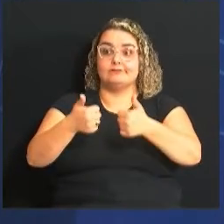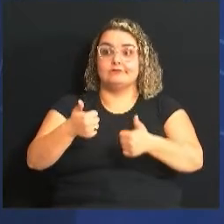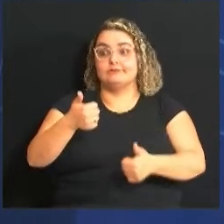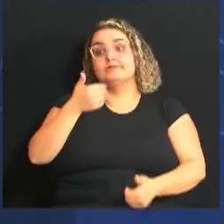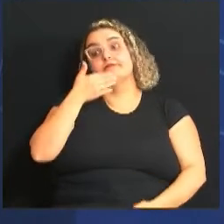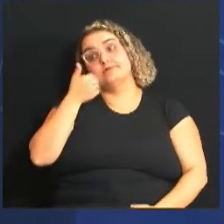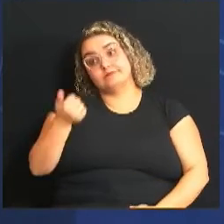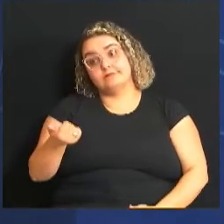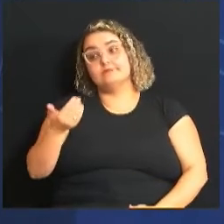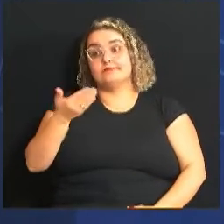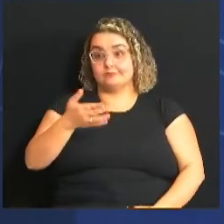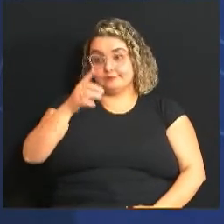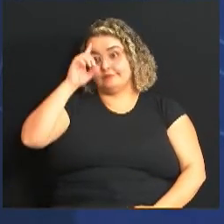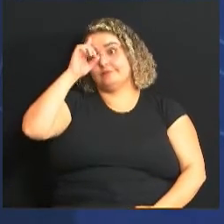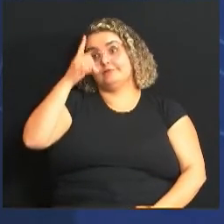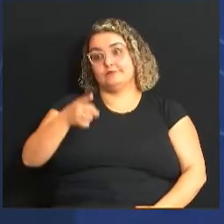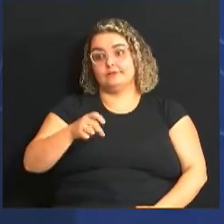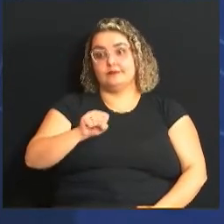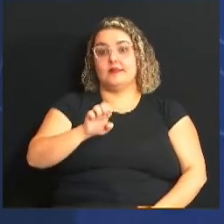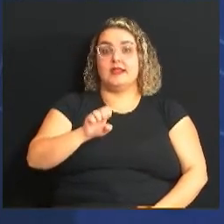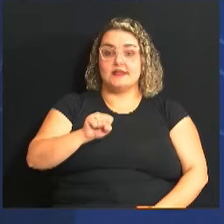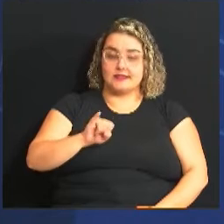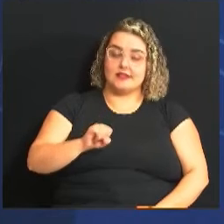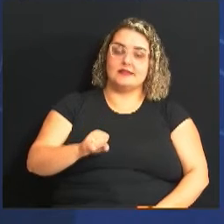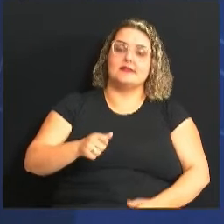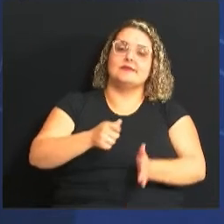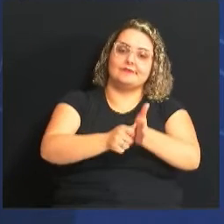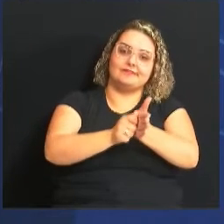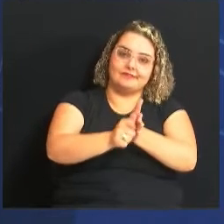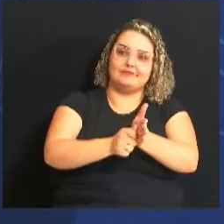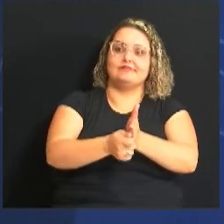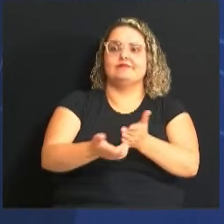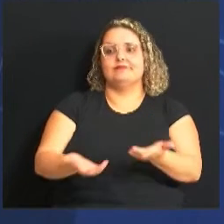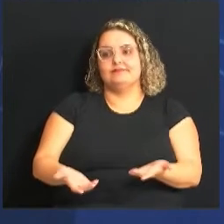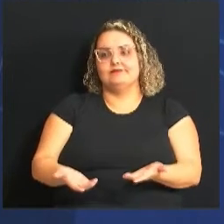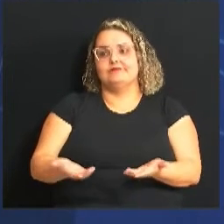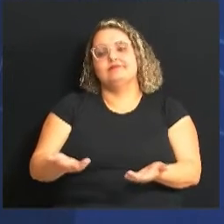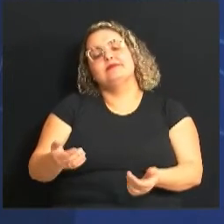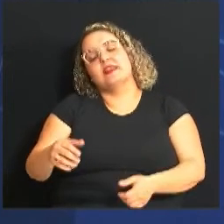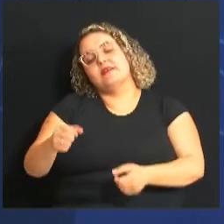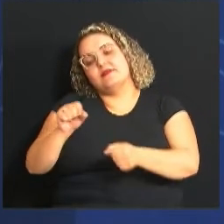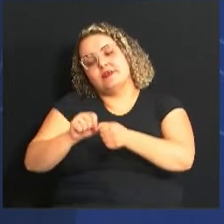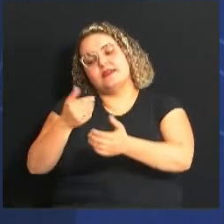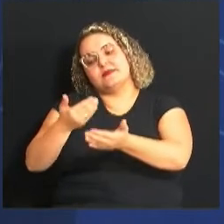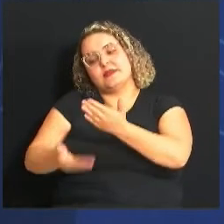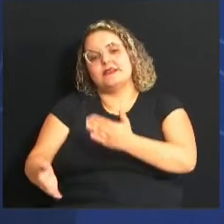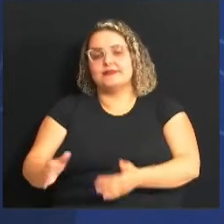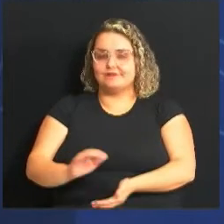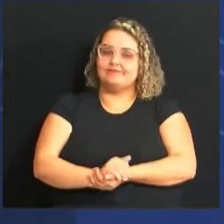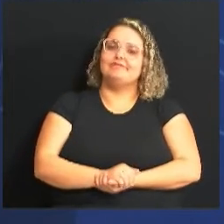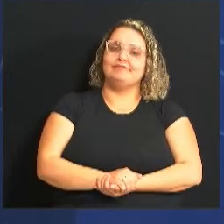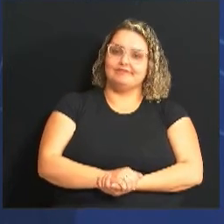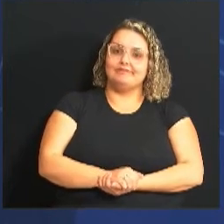equipe mandante do SESI Araraquara, que desbancou as campineiras do Veracruz.